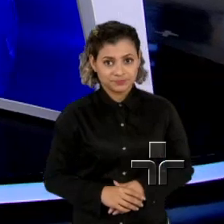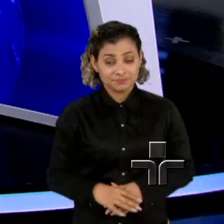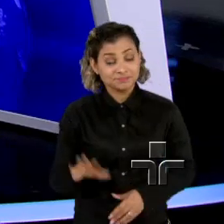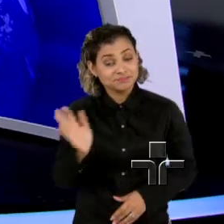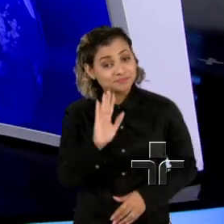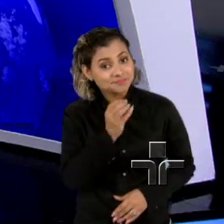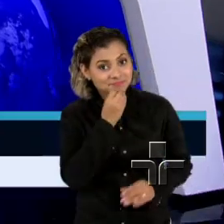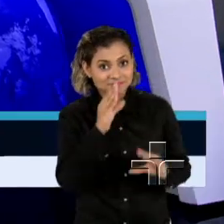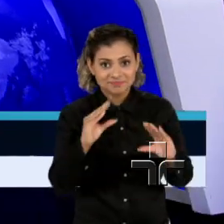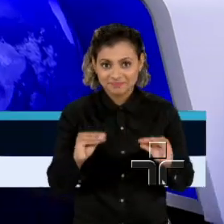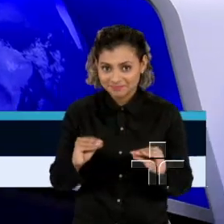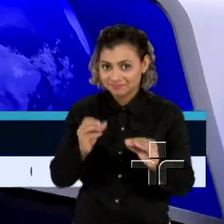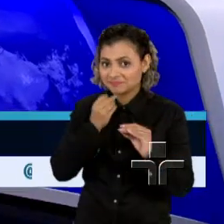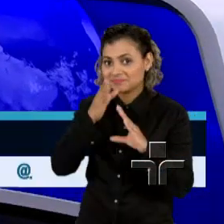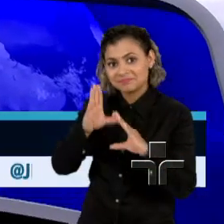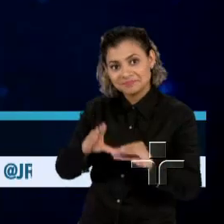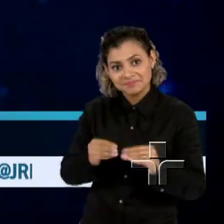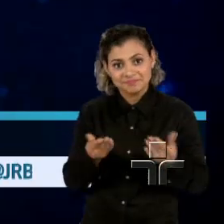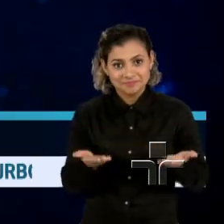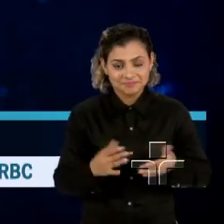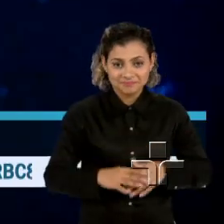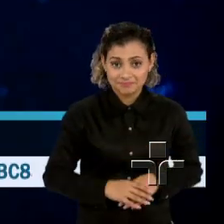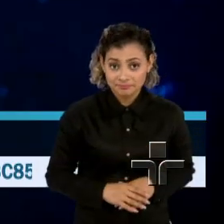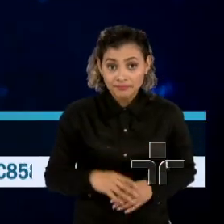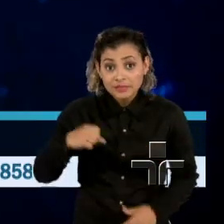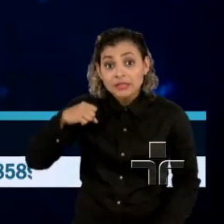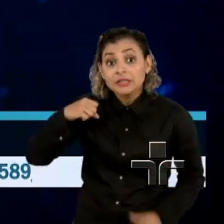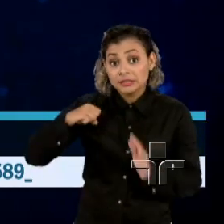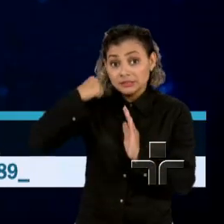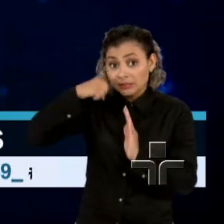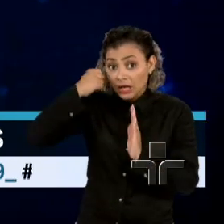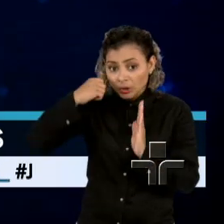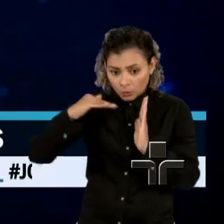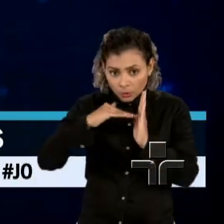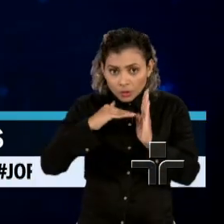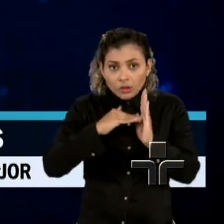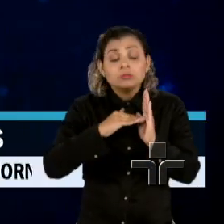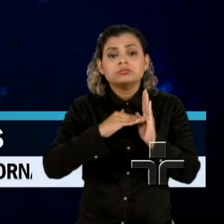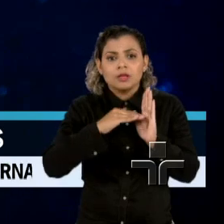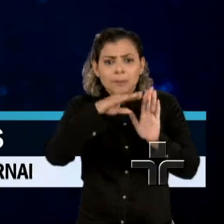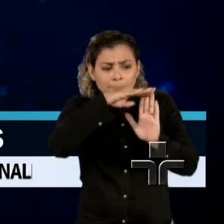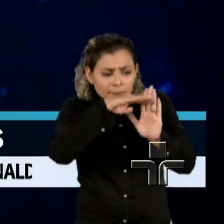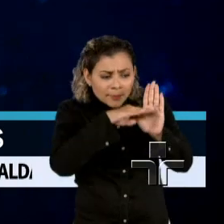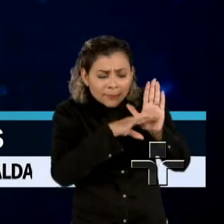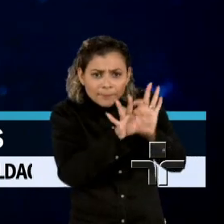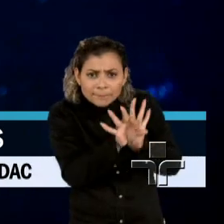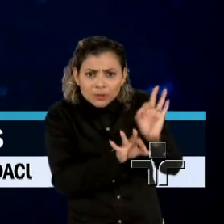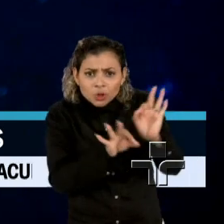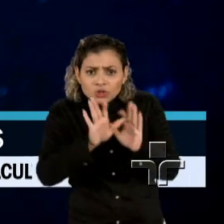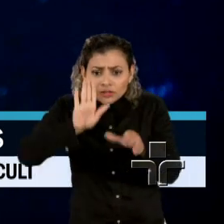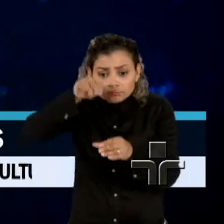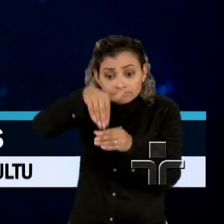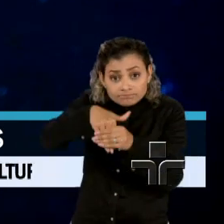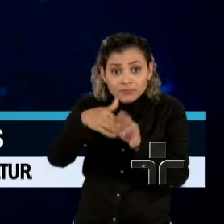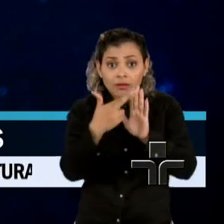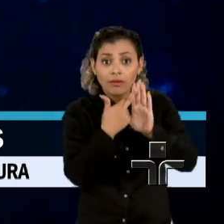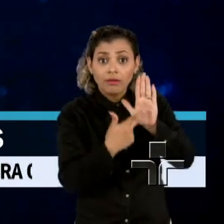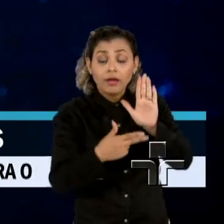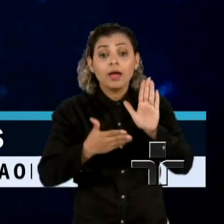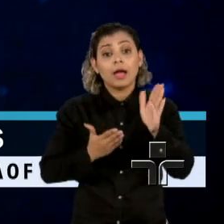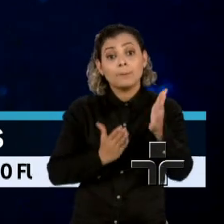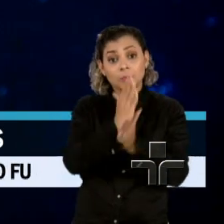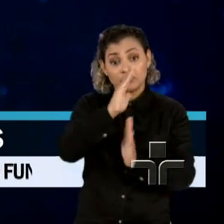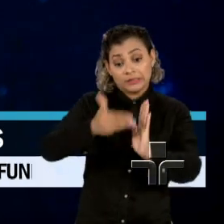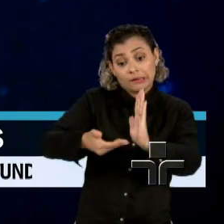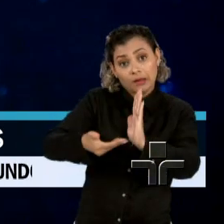Olá, boa noite. Boa noite. Senadores alteram quase toda a estrutura de projeto sobre mudanças eleitorais que tinha sido aprovada